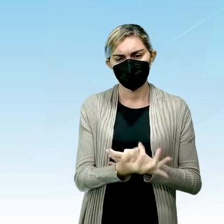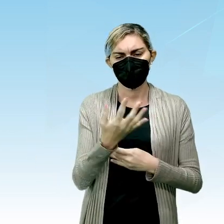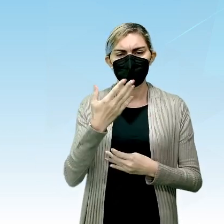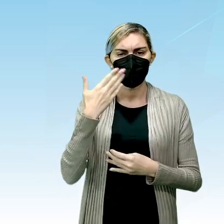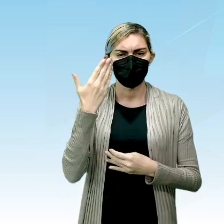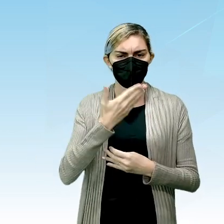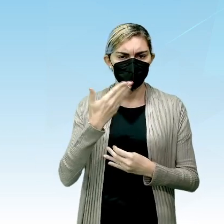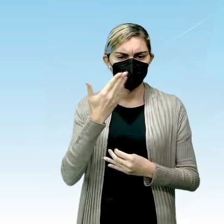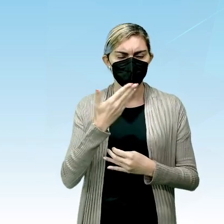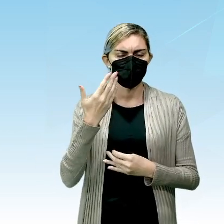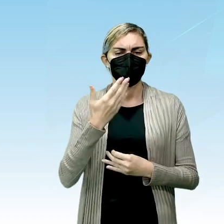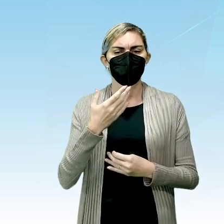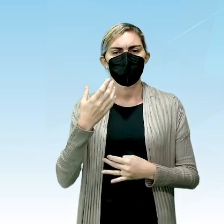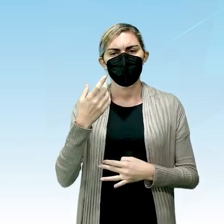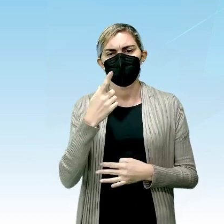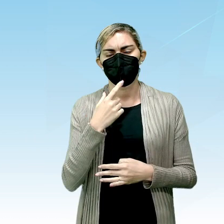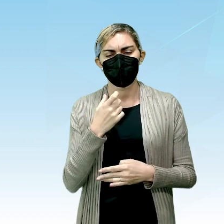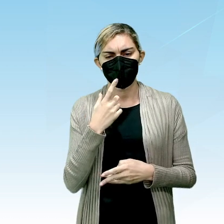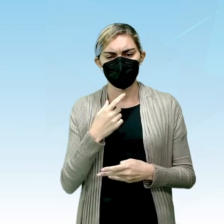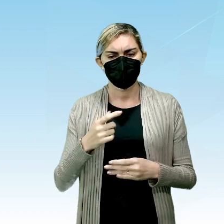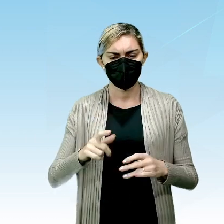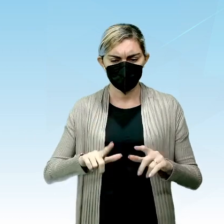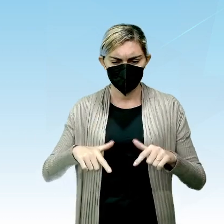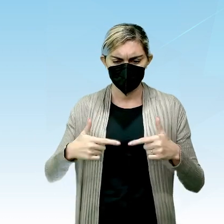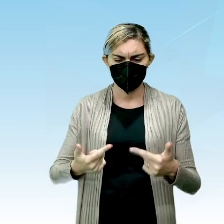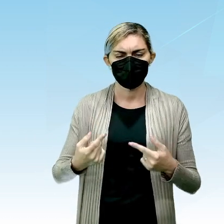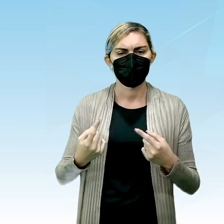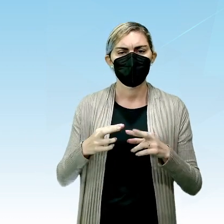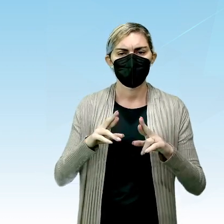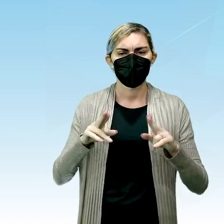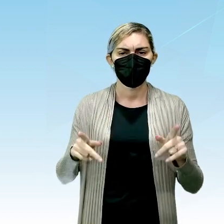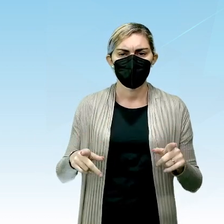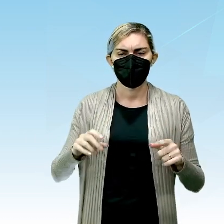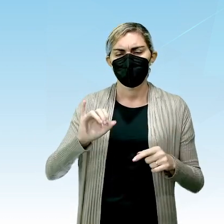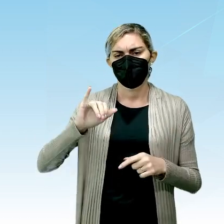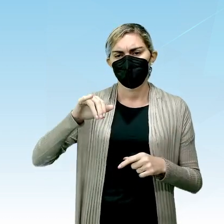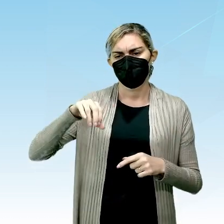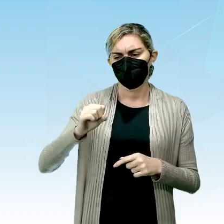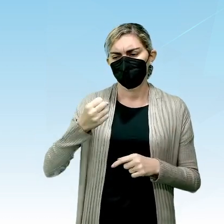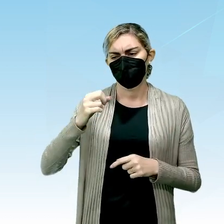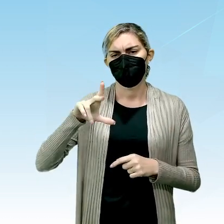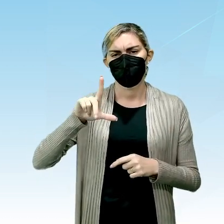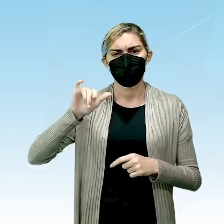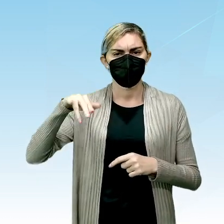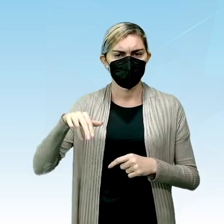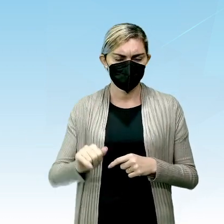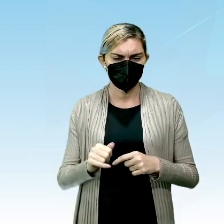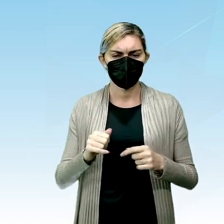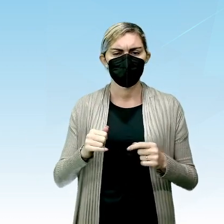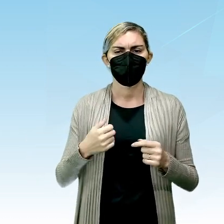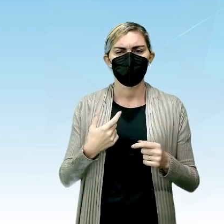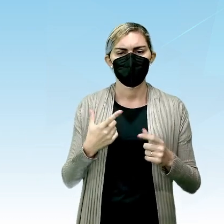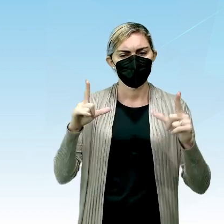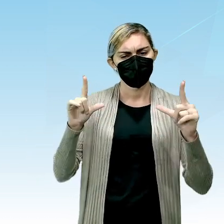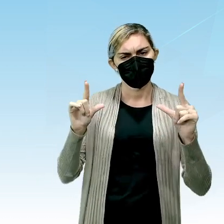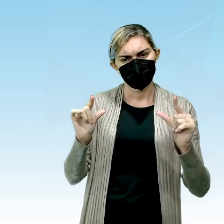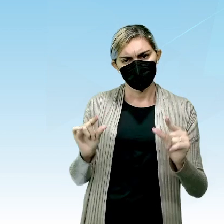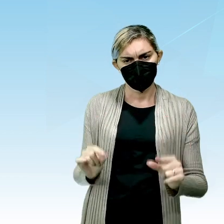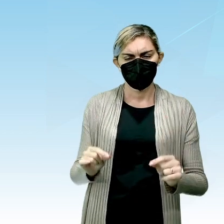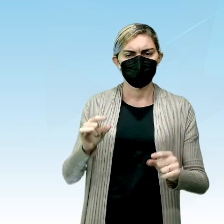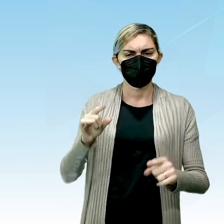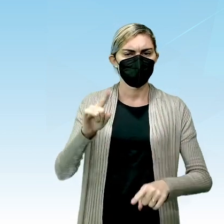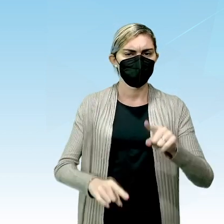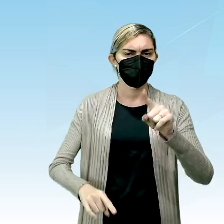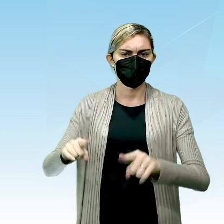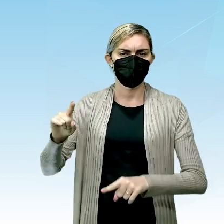no sangue e possuem ações opostas. A insulina, ela atua diminuindo justamente o nível de